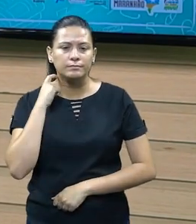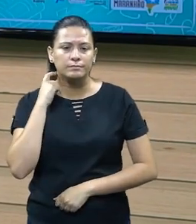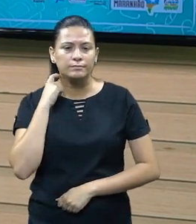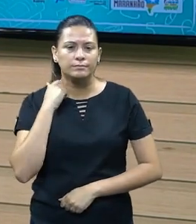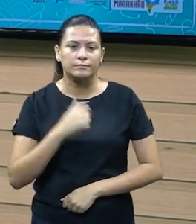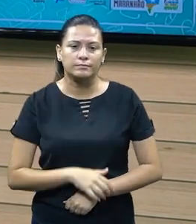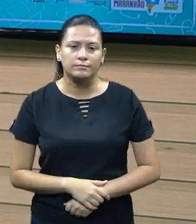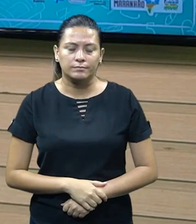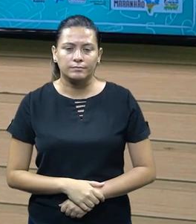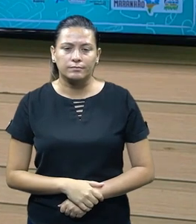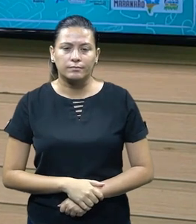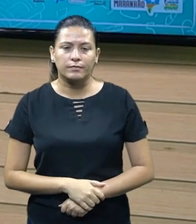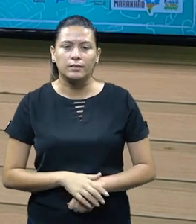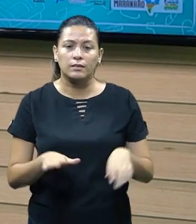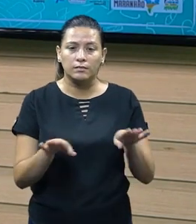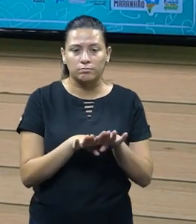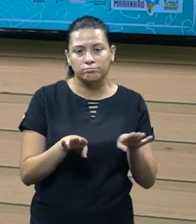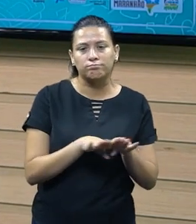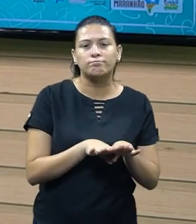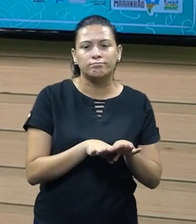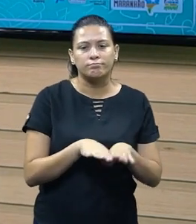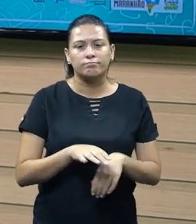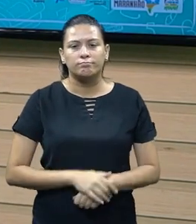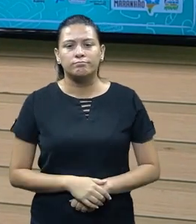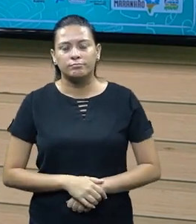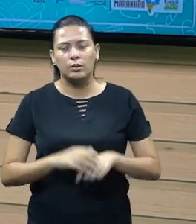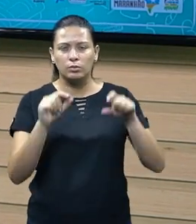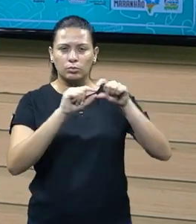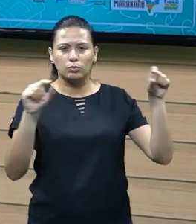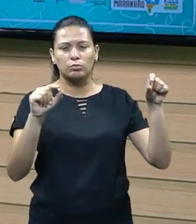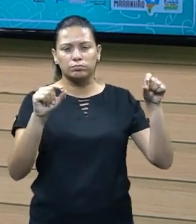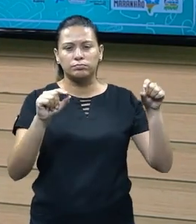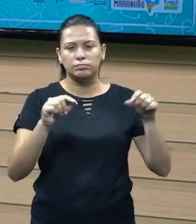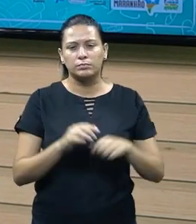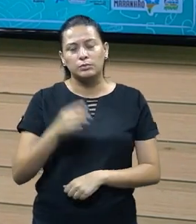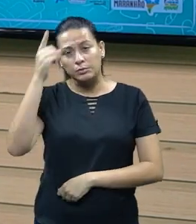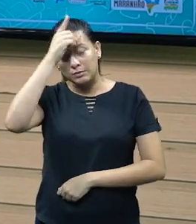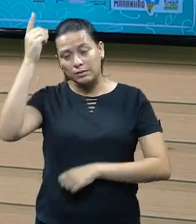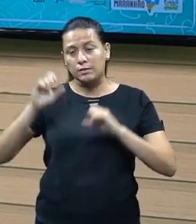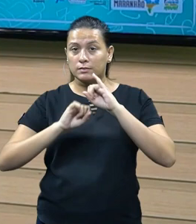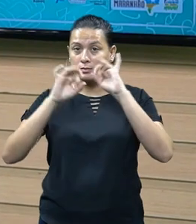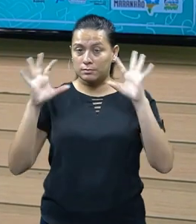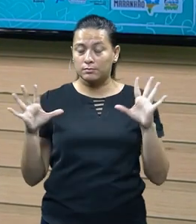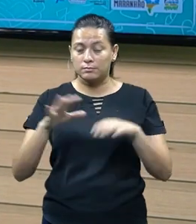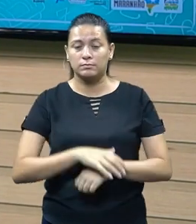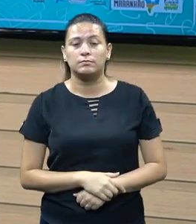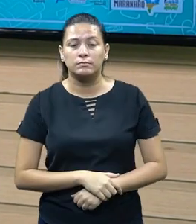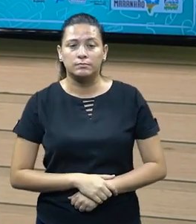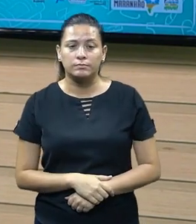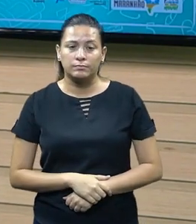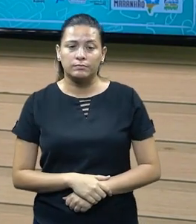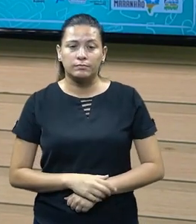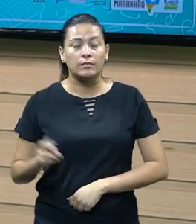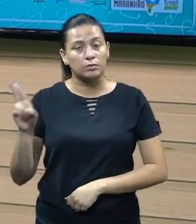faça tópicos com ideias Claras e diretas né Por exemplo você pode usar lançar mão eh de um